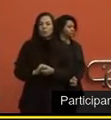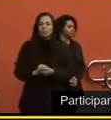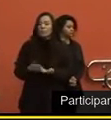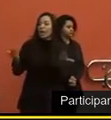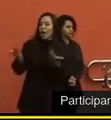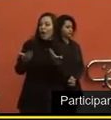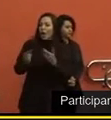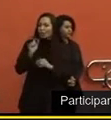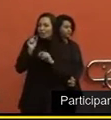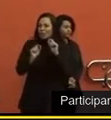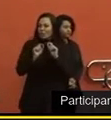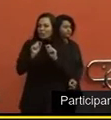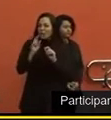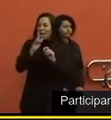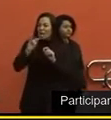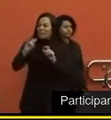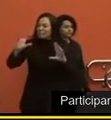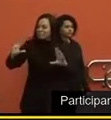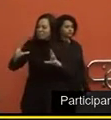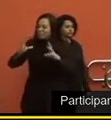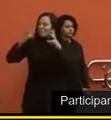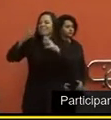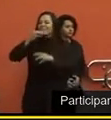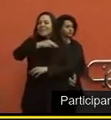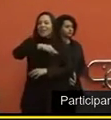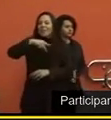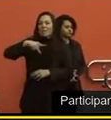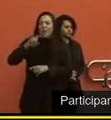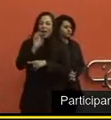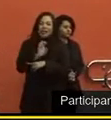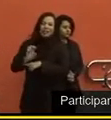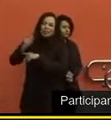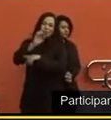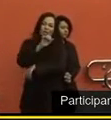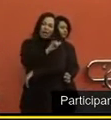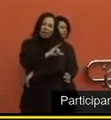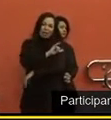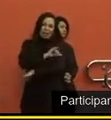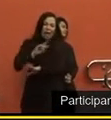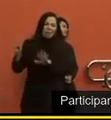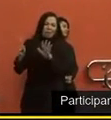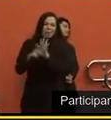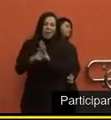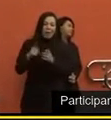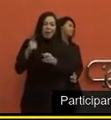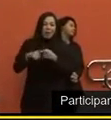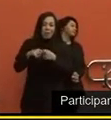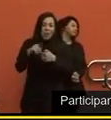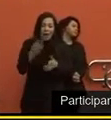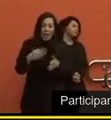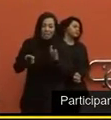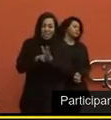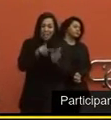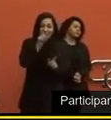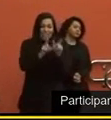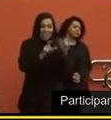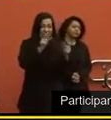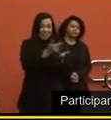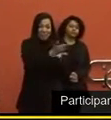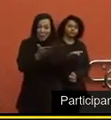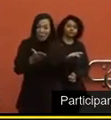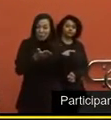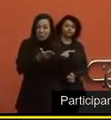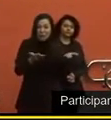Hoje é, acima de tudo, um dia festivo para o Ministério Público do Estado do Rio de Janeiro, que, com a chegada de Vossas Excelências,